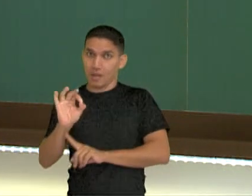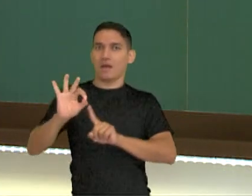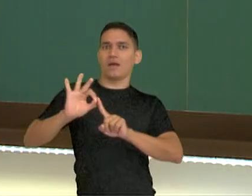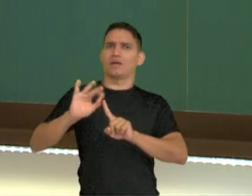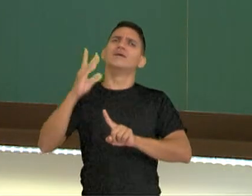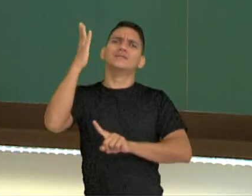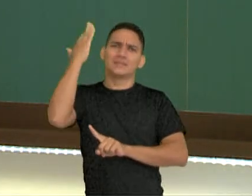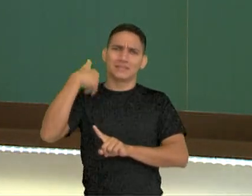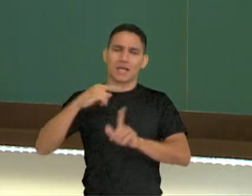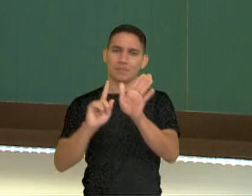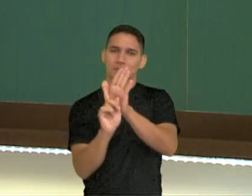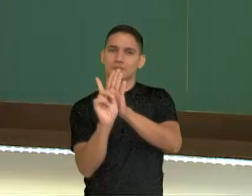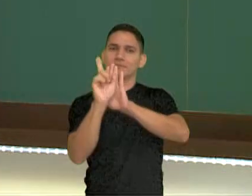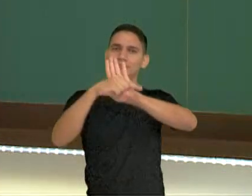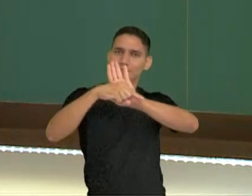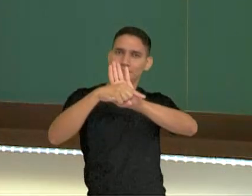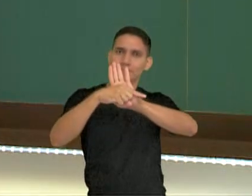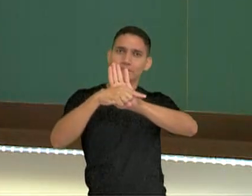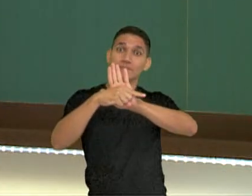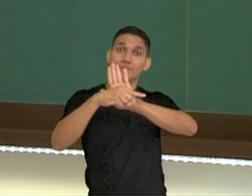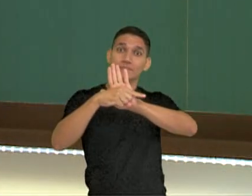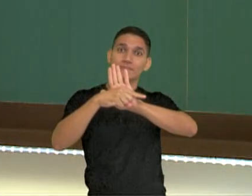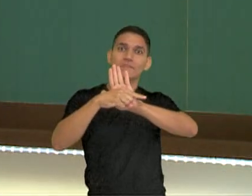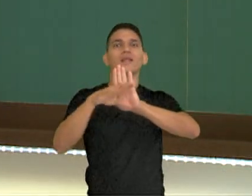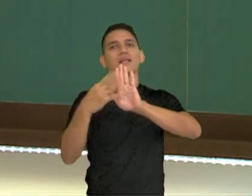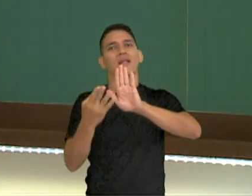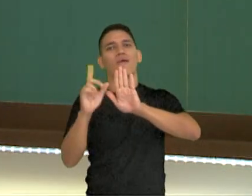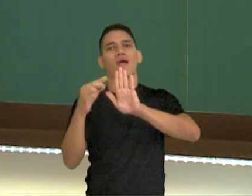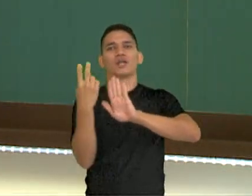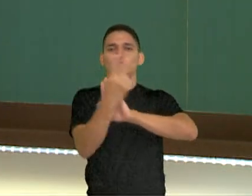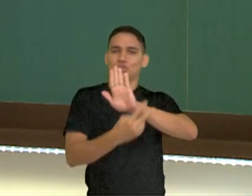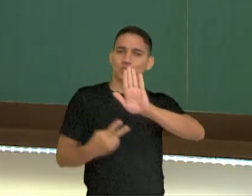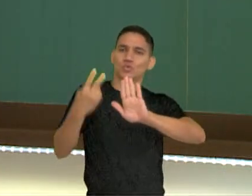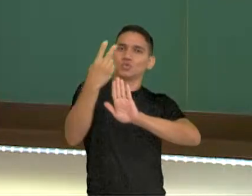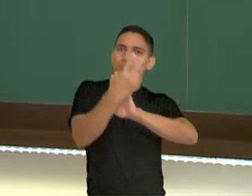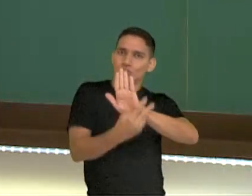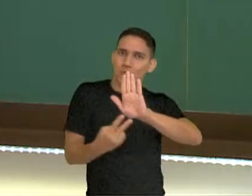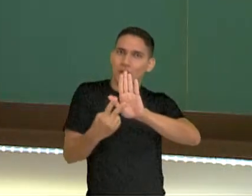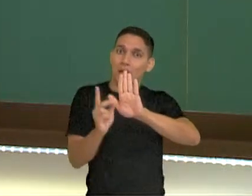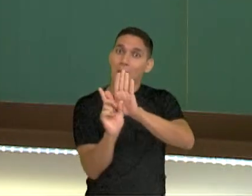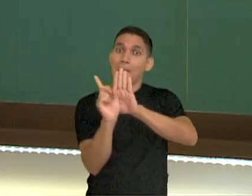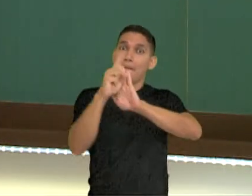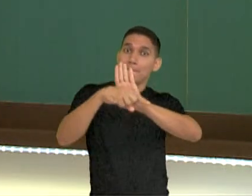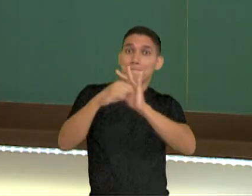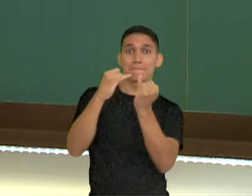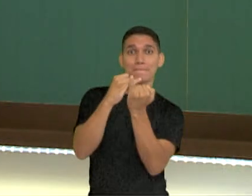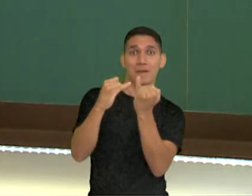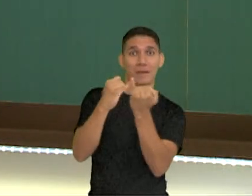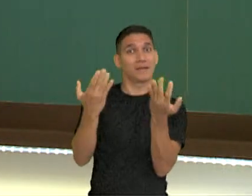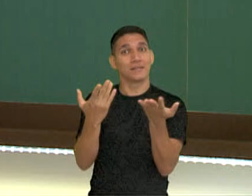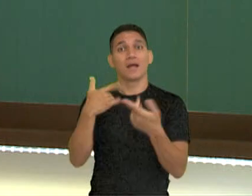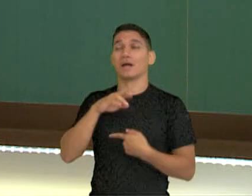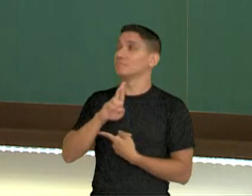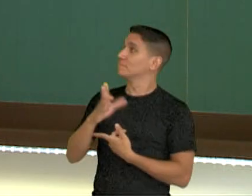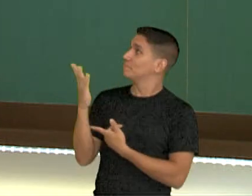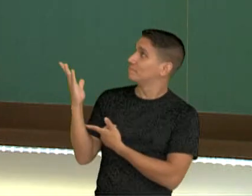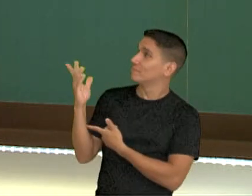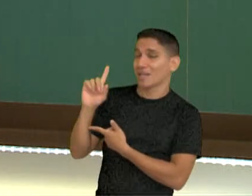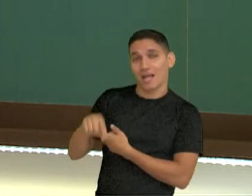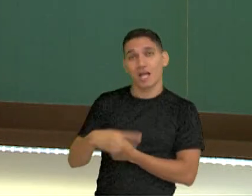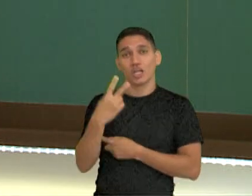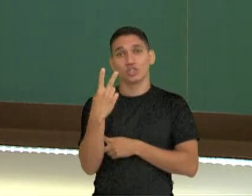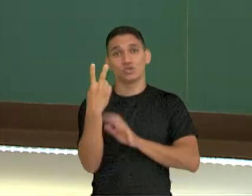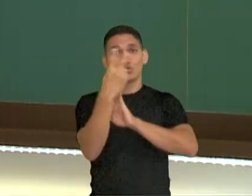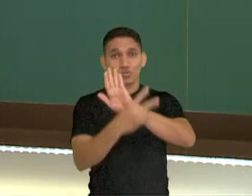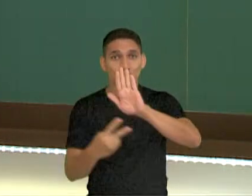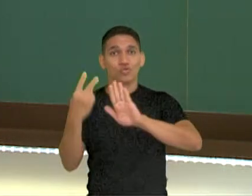sabemos que é metade da circunferência, então é meia volta. Nesse caso aqui, corresponde a 2 voltas e